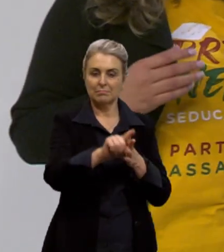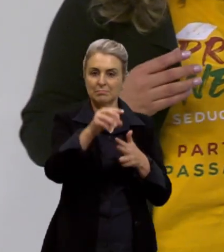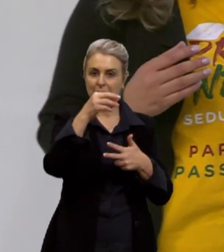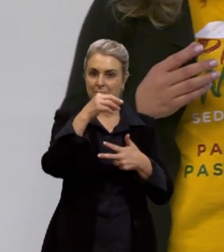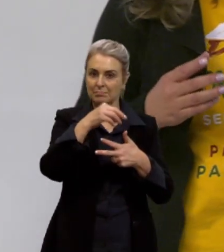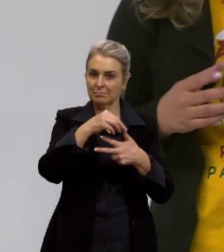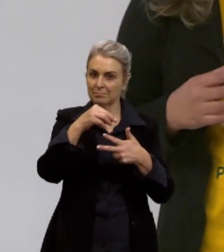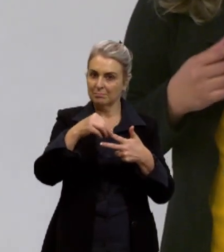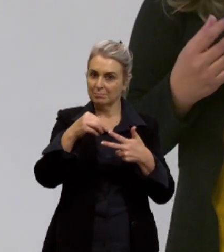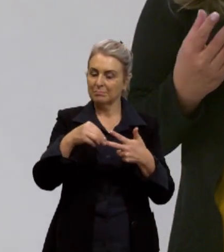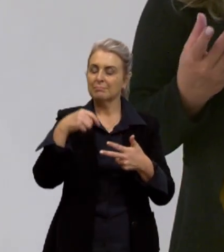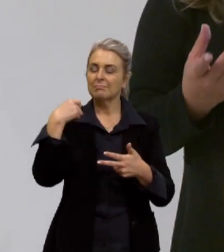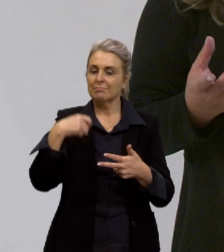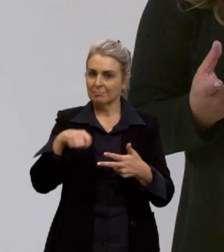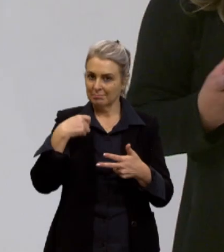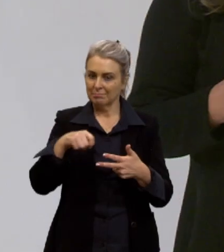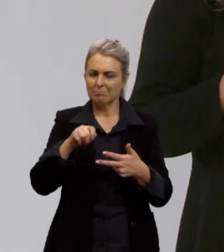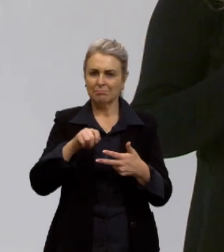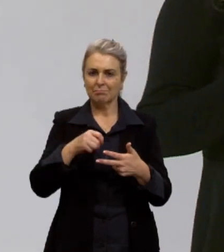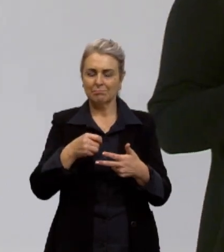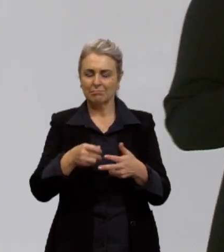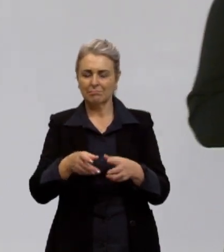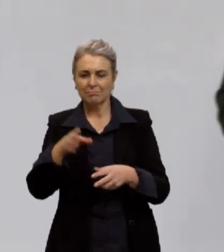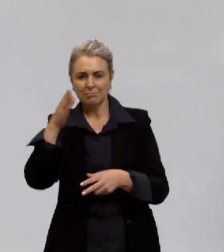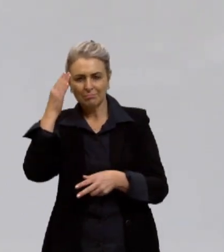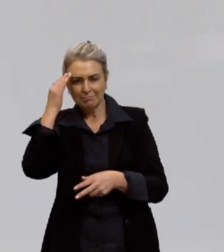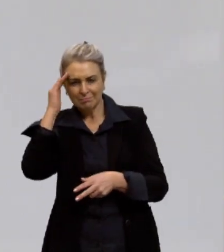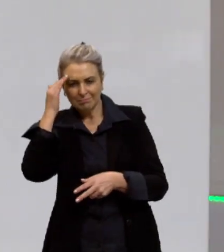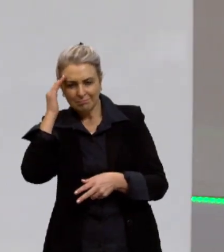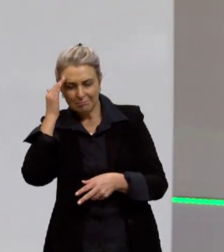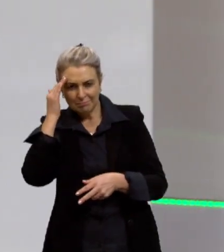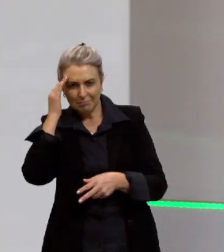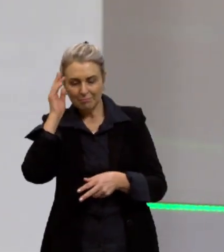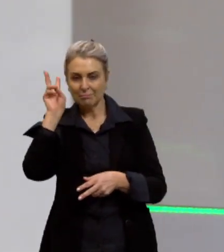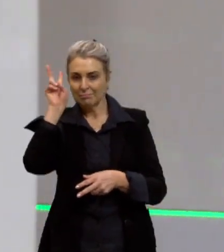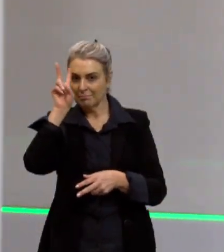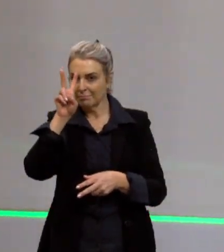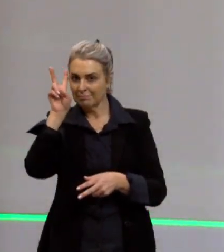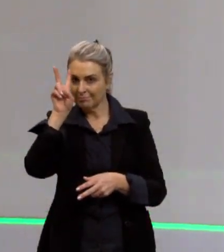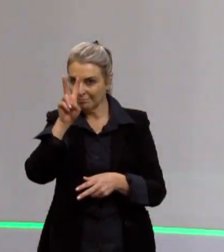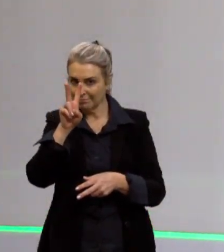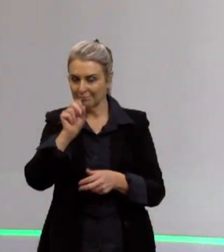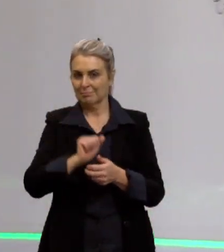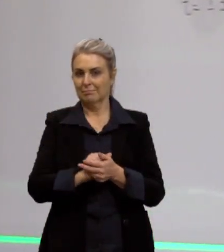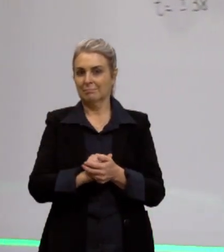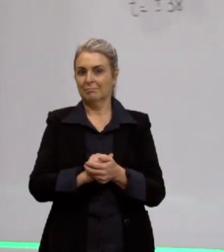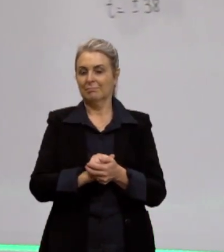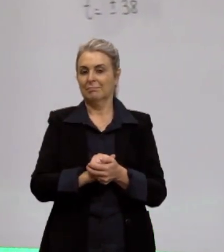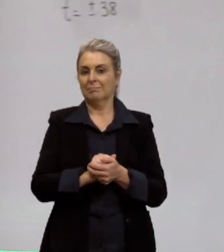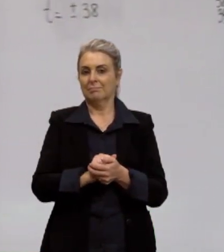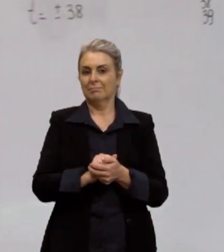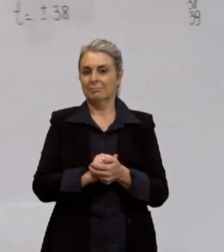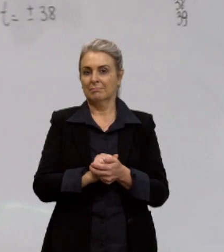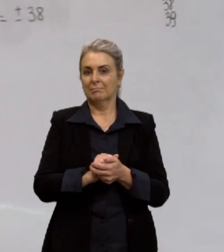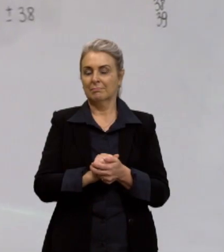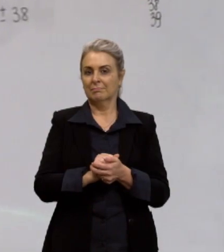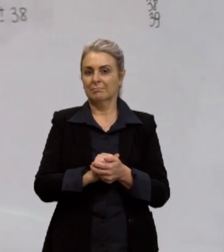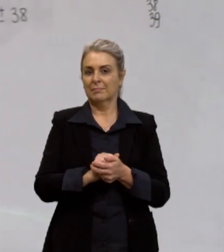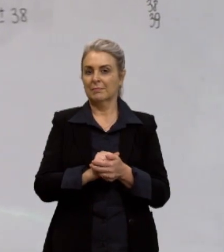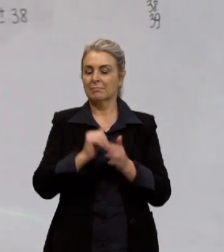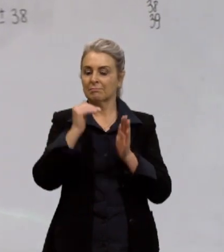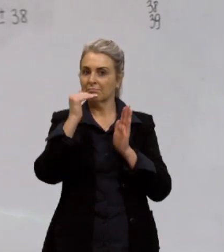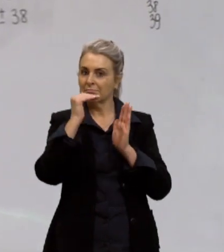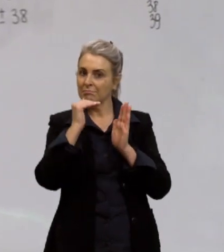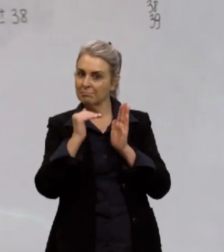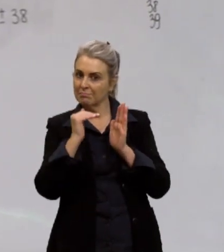que nós precisávamos interpretar, saber do que se tratava, lembrar que se o forno, ó, se isso aqui está